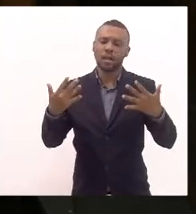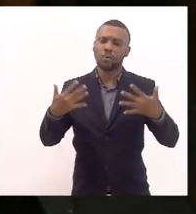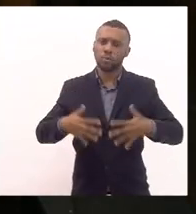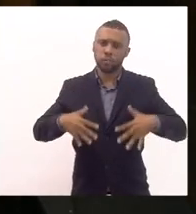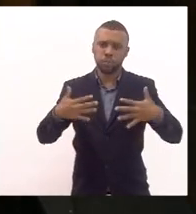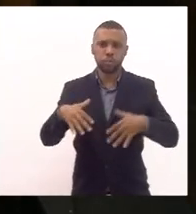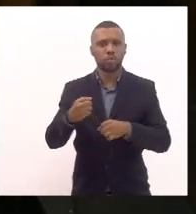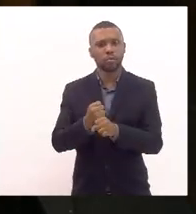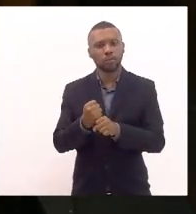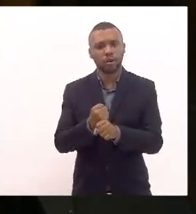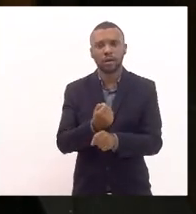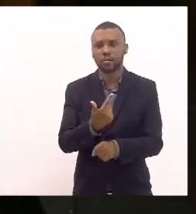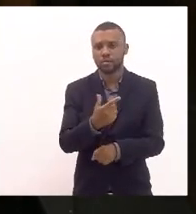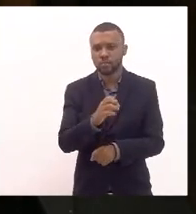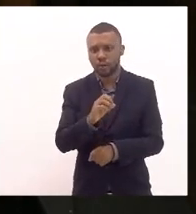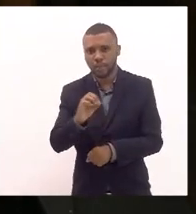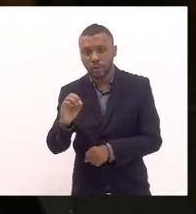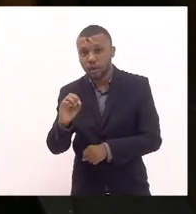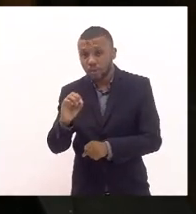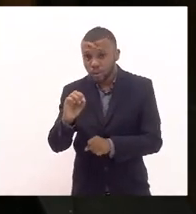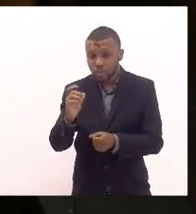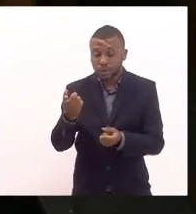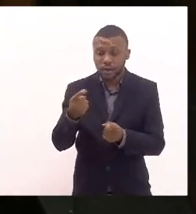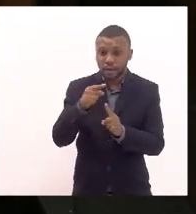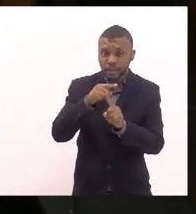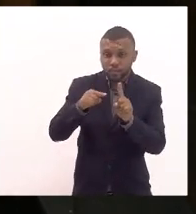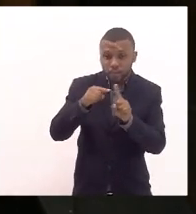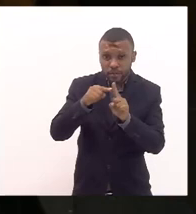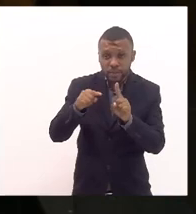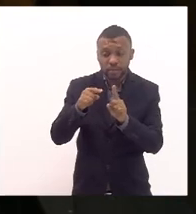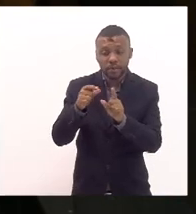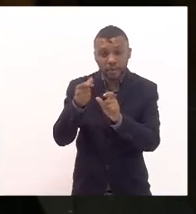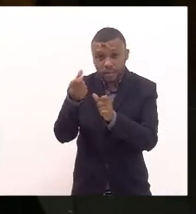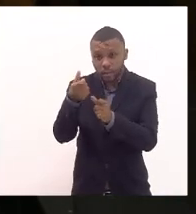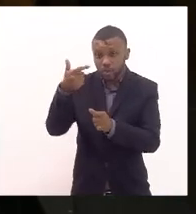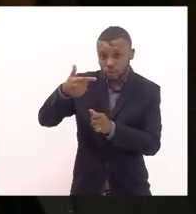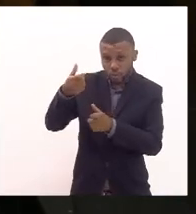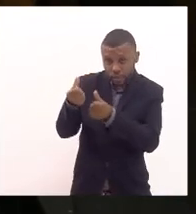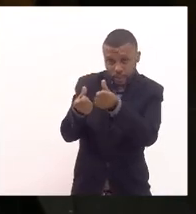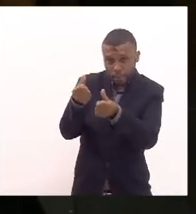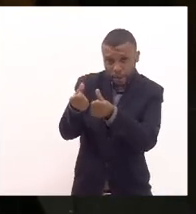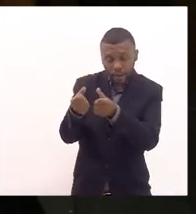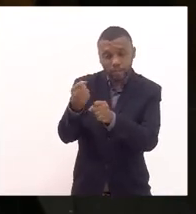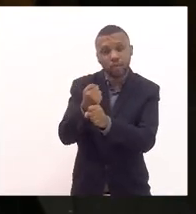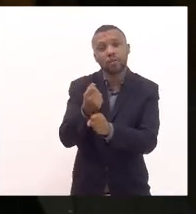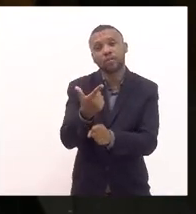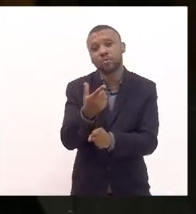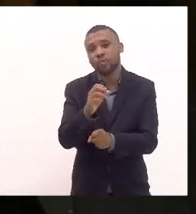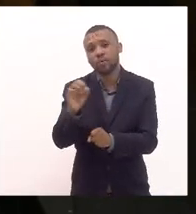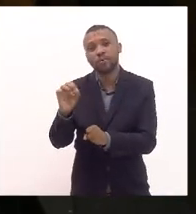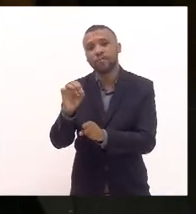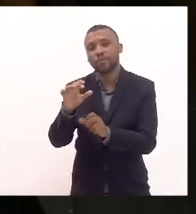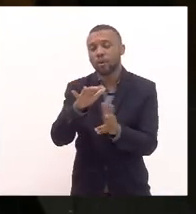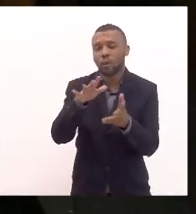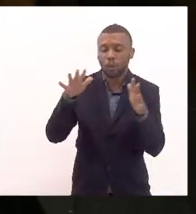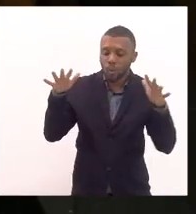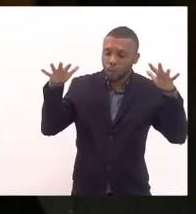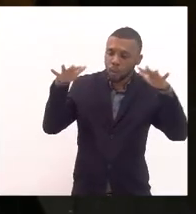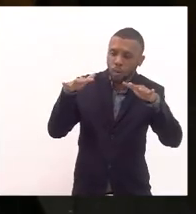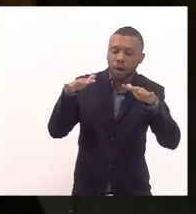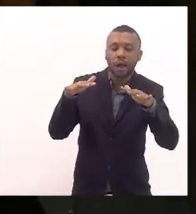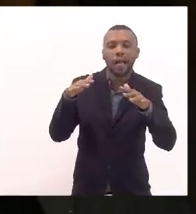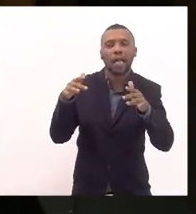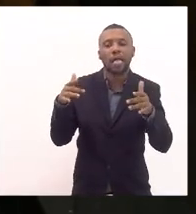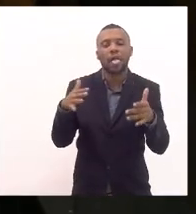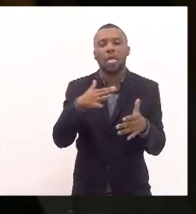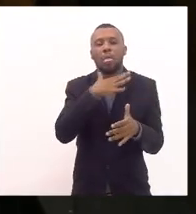um dos anos 2000 na segunda metade dos anos 2000 que ficou internacionalmente conhecida com a crise das hipotecas